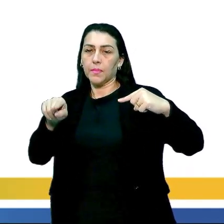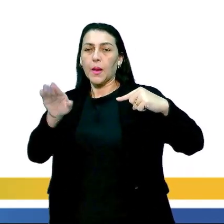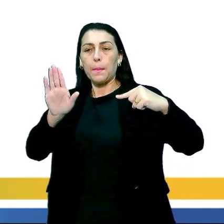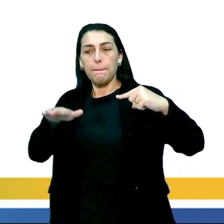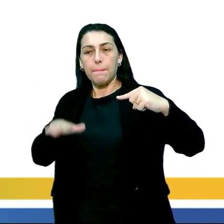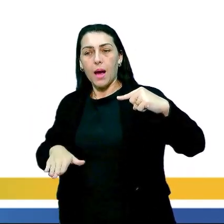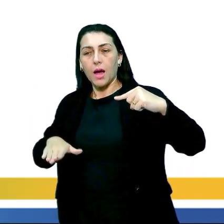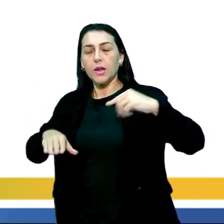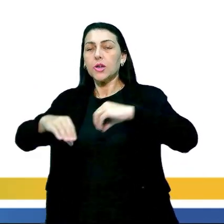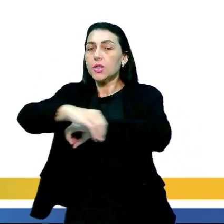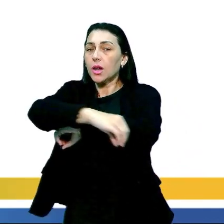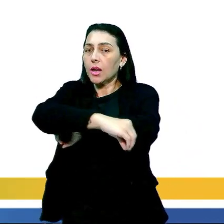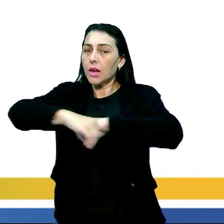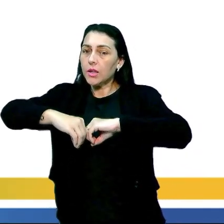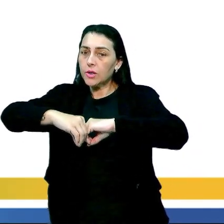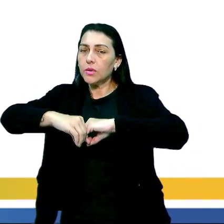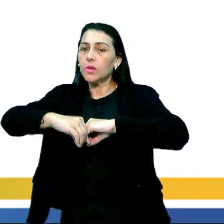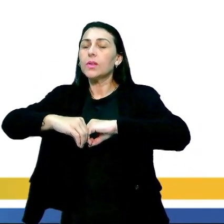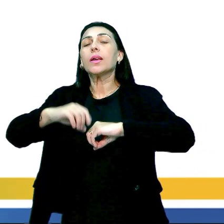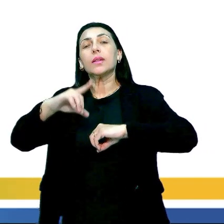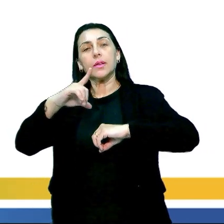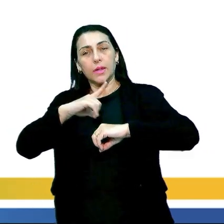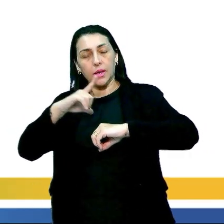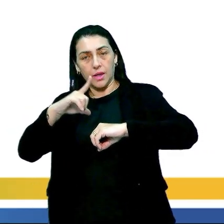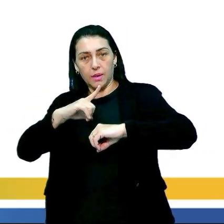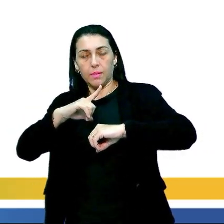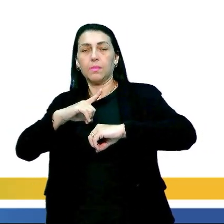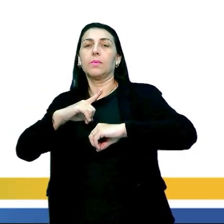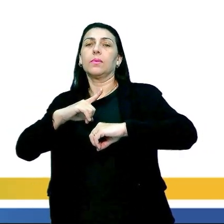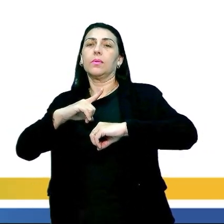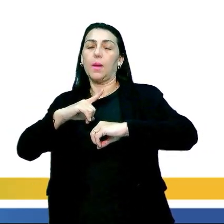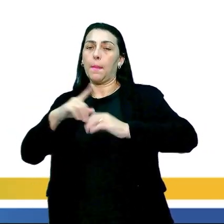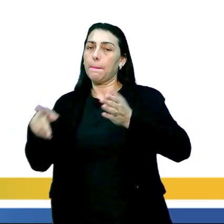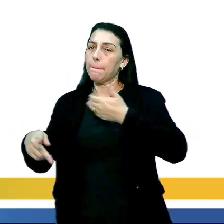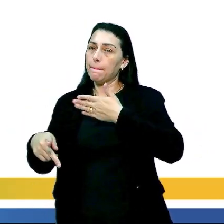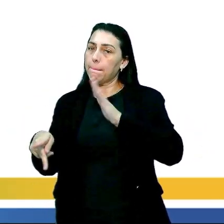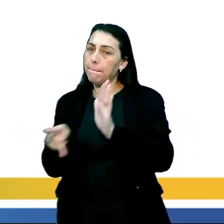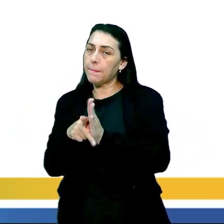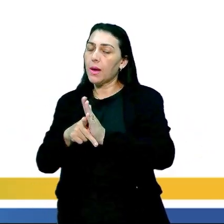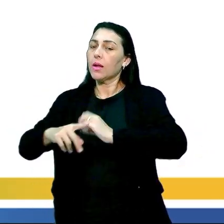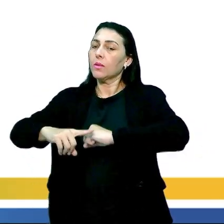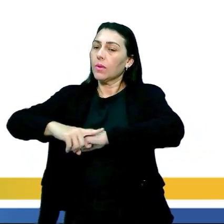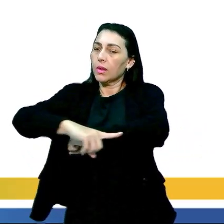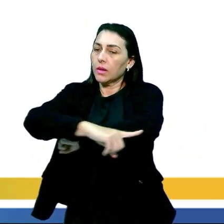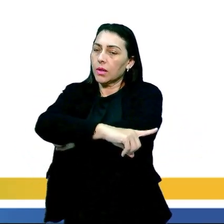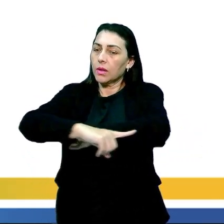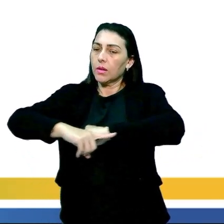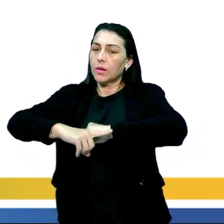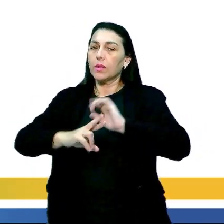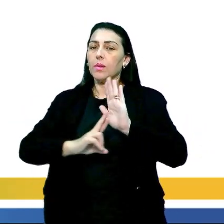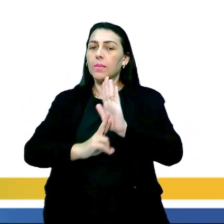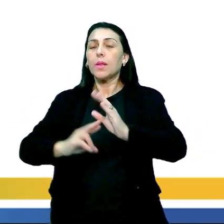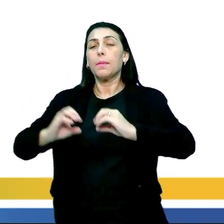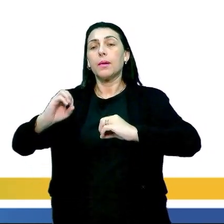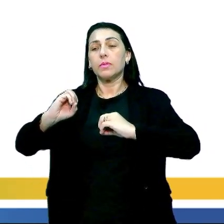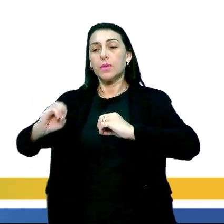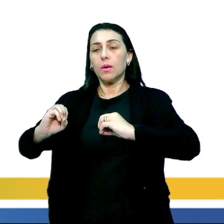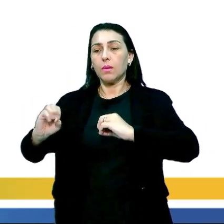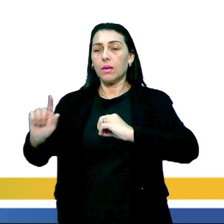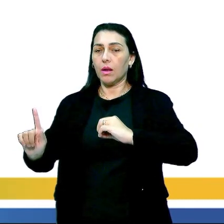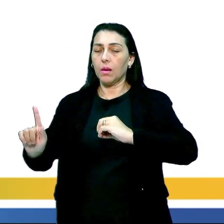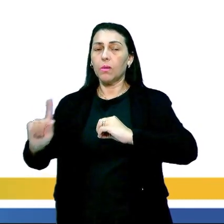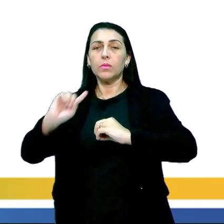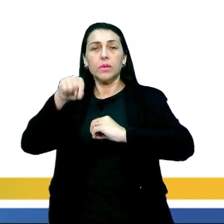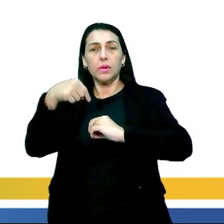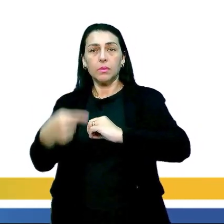baixa latitude, que é justamente onde nós temos aí a região próxima à linha do Equador, representada pelo 0 grau, tá?